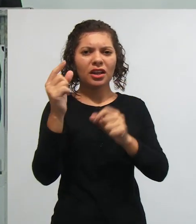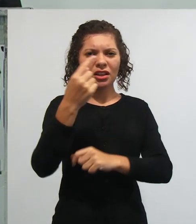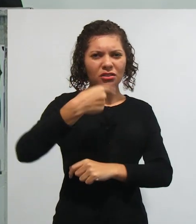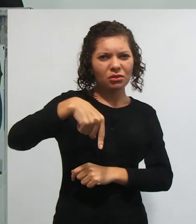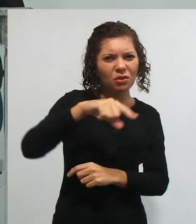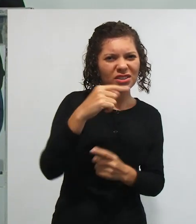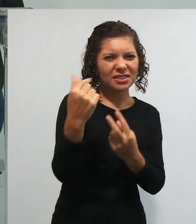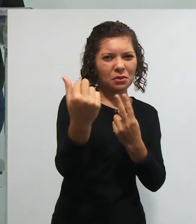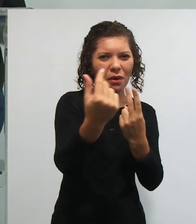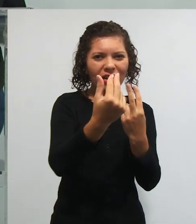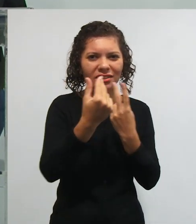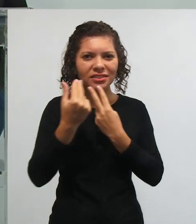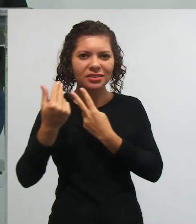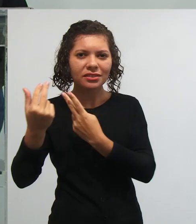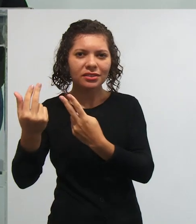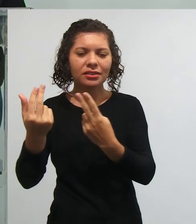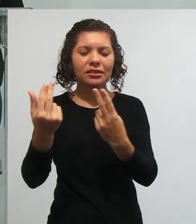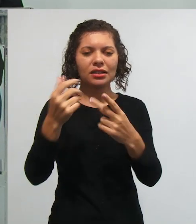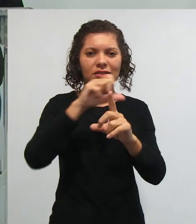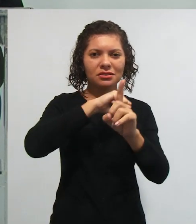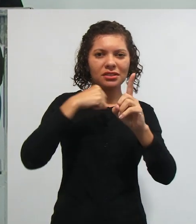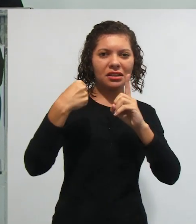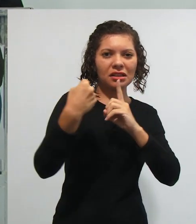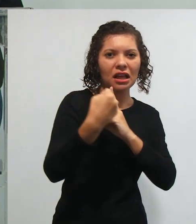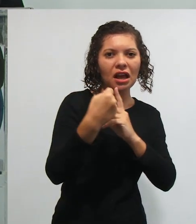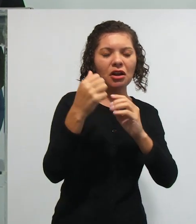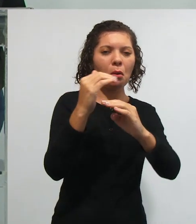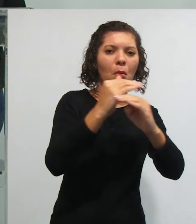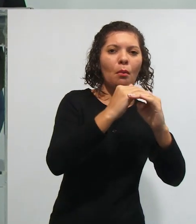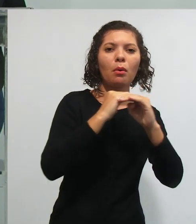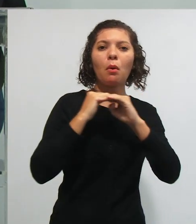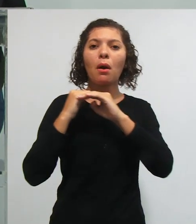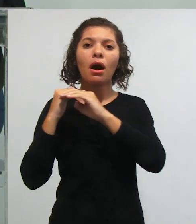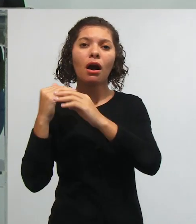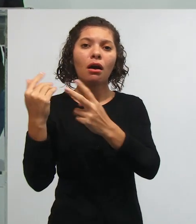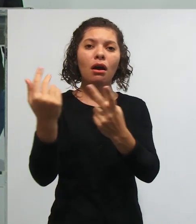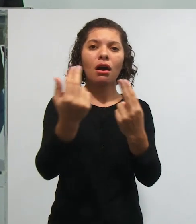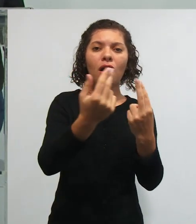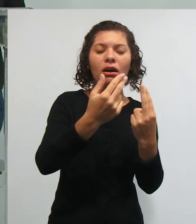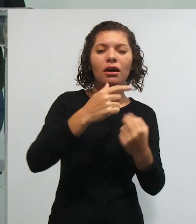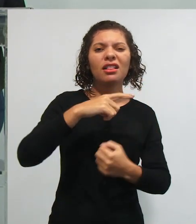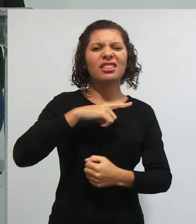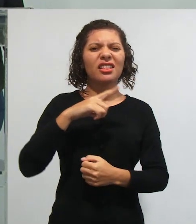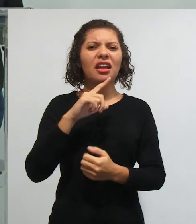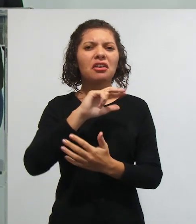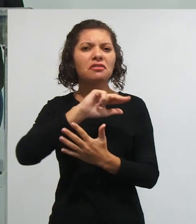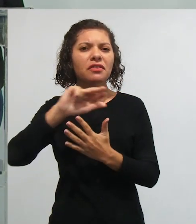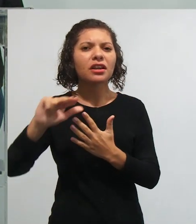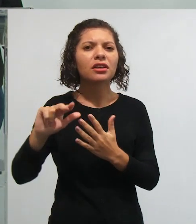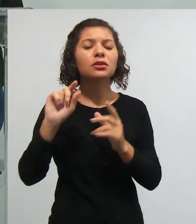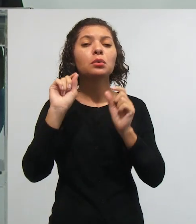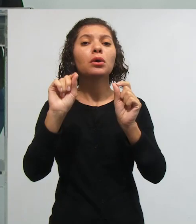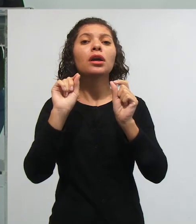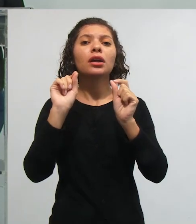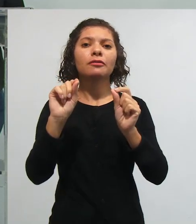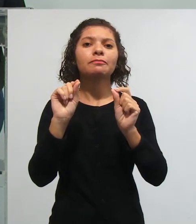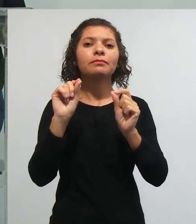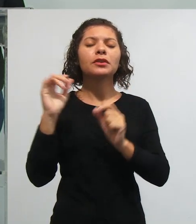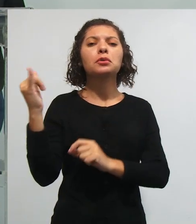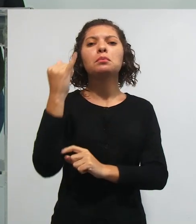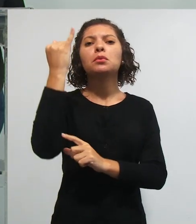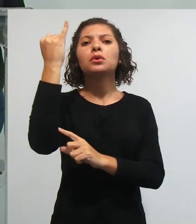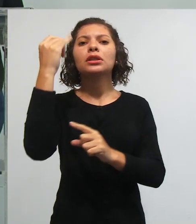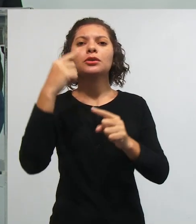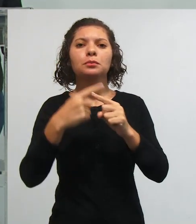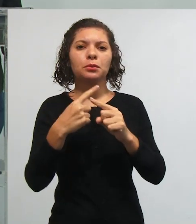somos todos iguais nossa sociedade é igual nós temos quais são essas diferenças e a importância